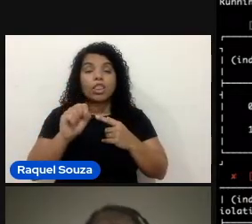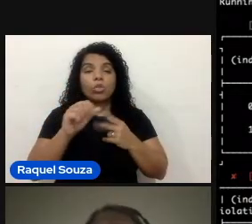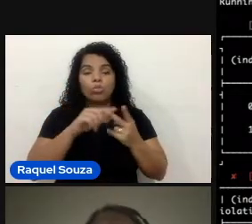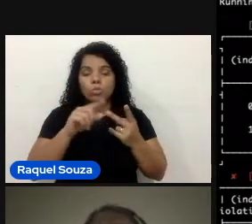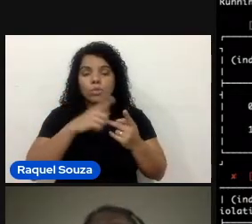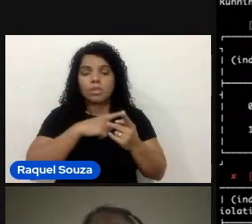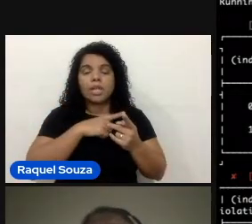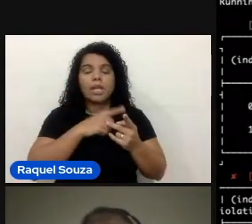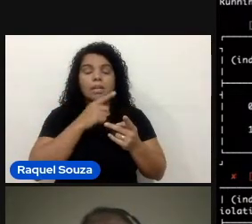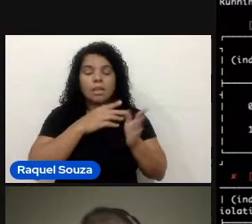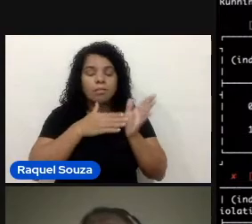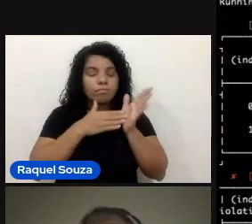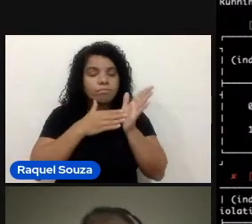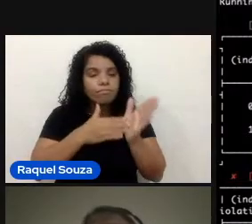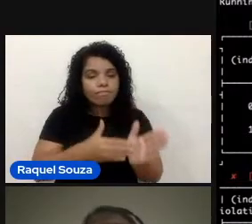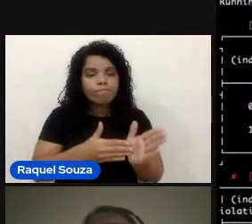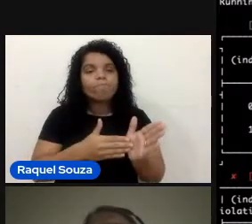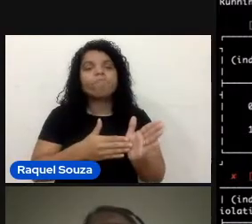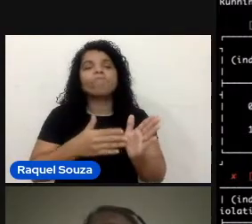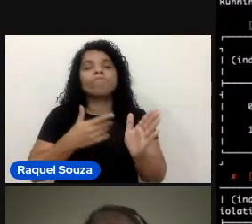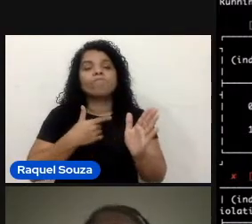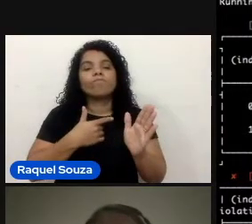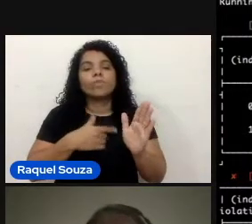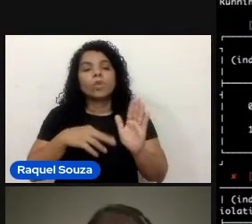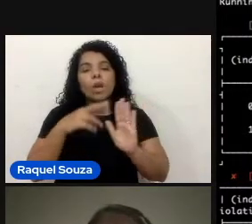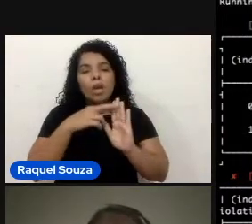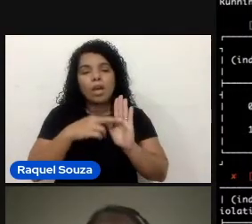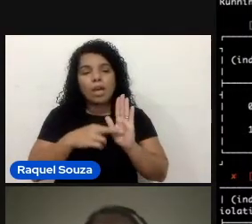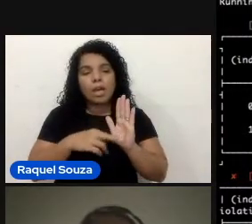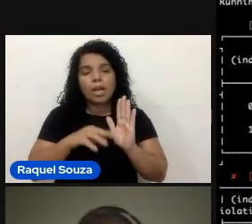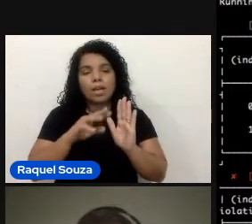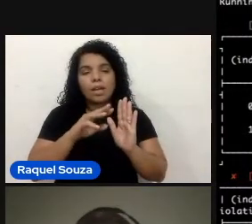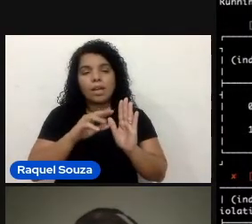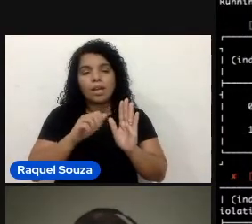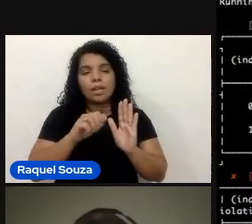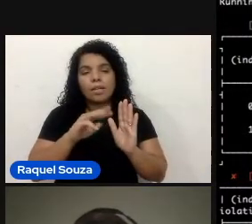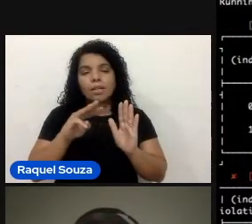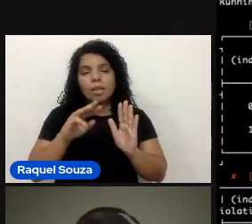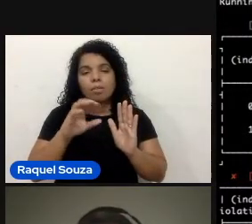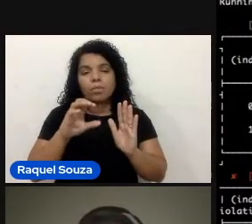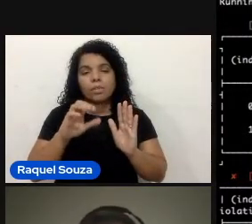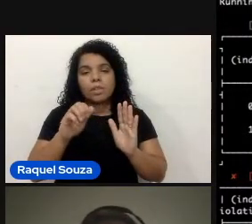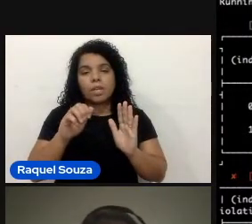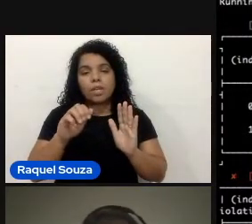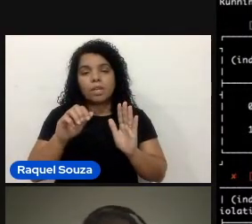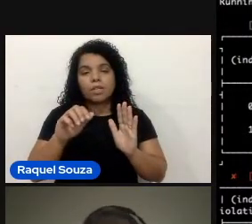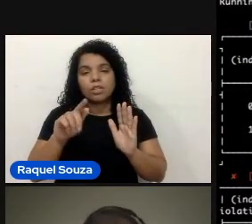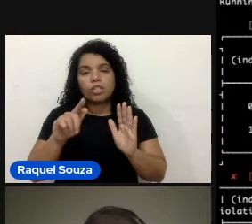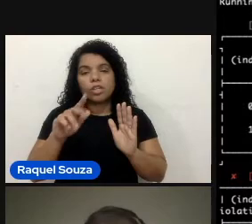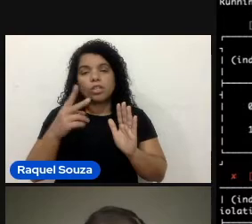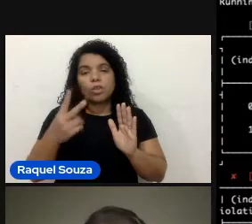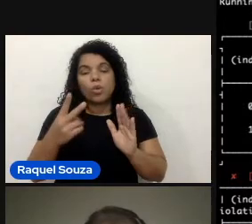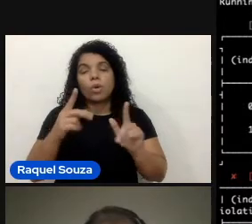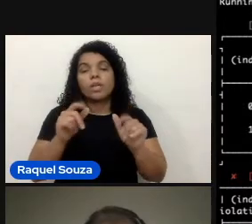cumpra as convenções do WCAG2 de diferença, né? O ratio de